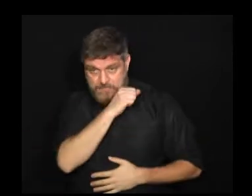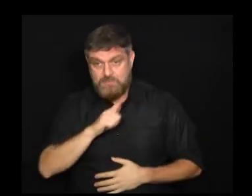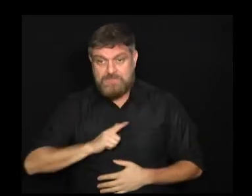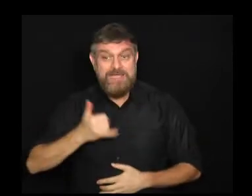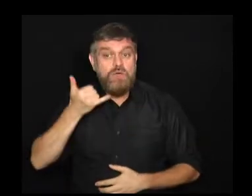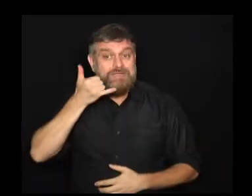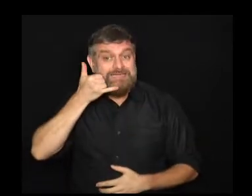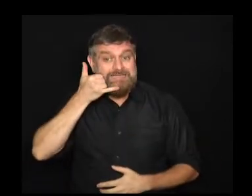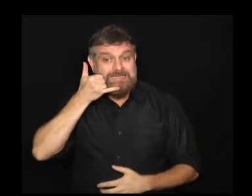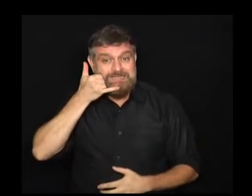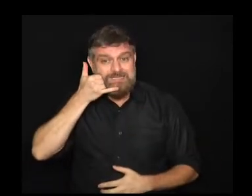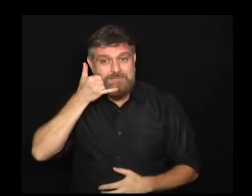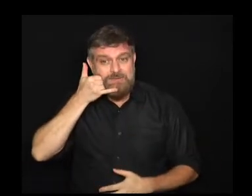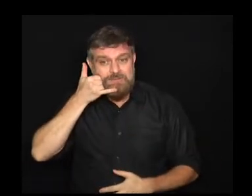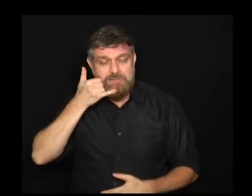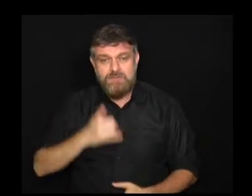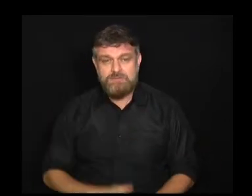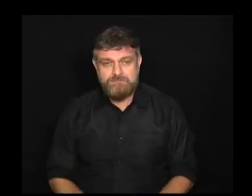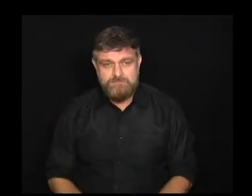E,